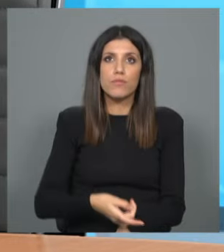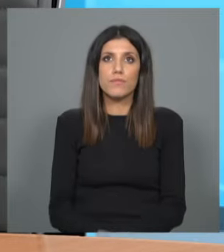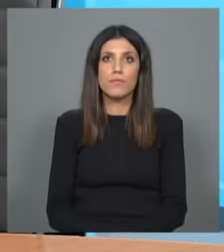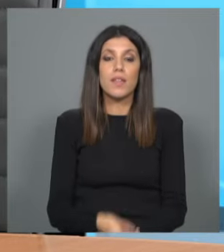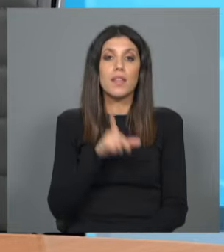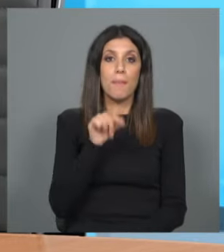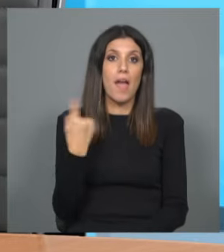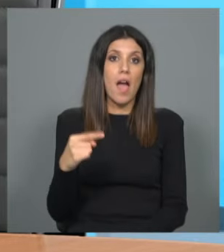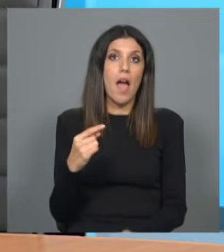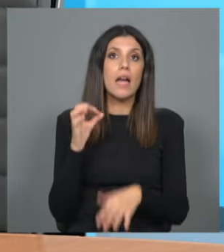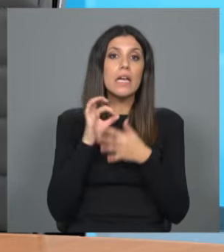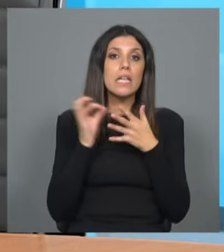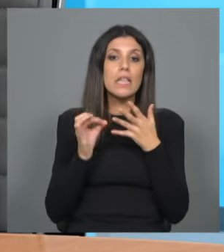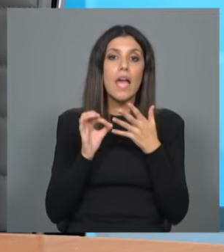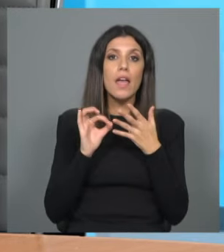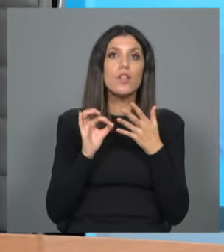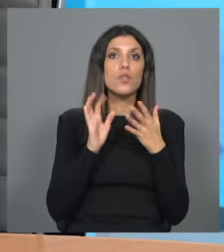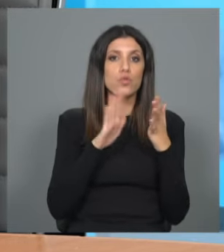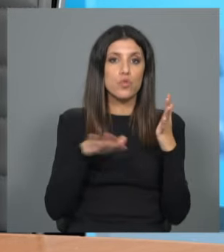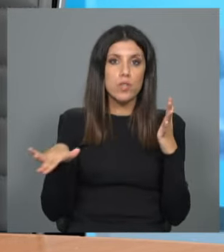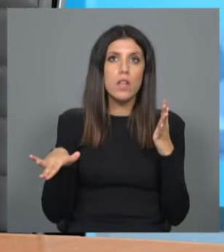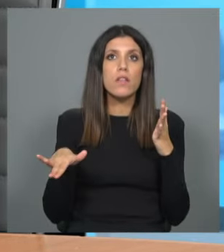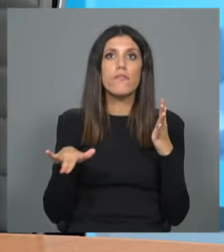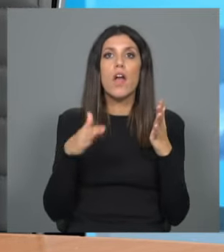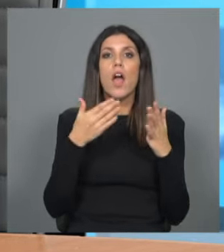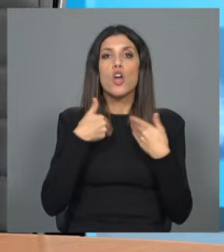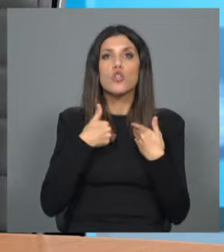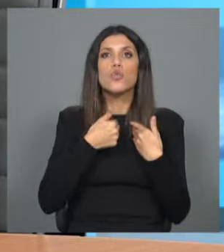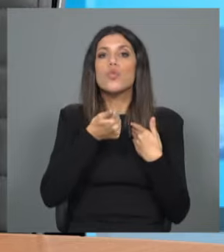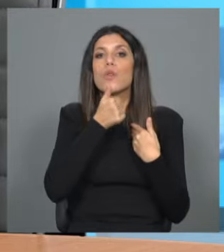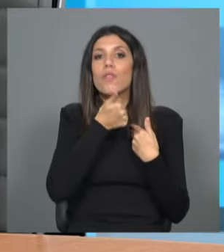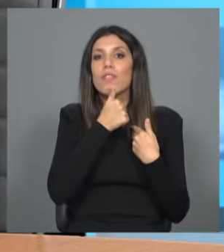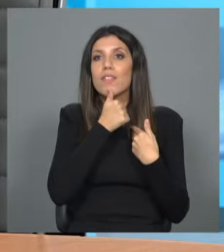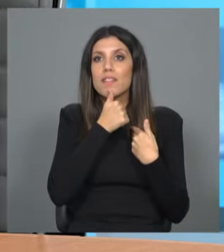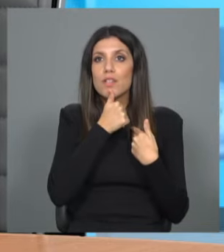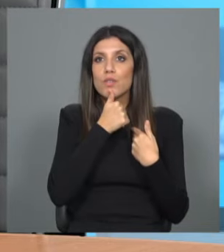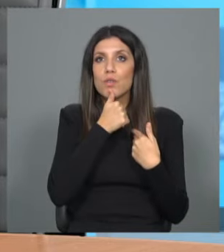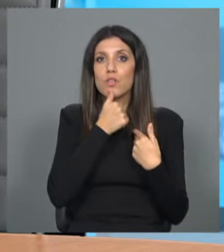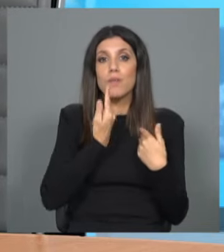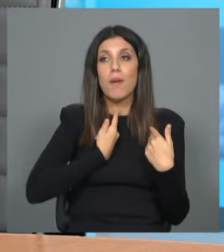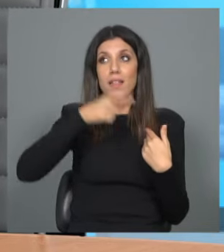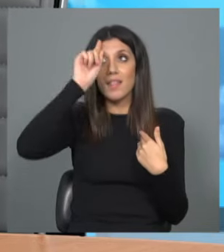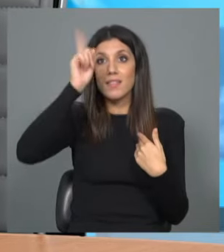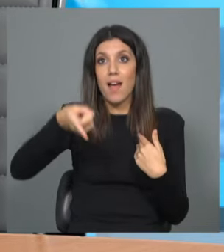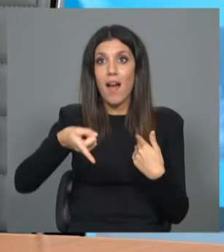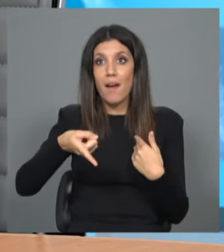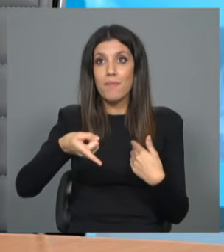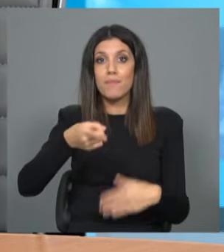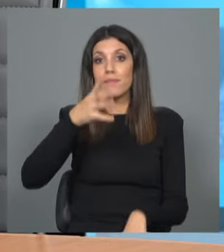há critérios clínicos que nos ajudam a tomar estas decisões e têm que ser conhecidos. Infelizmente, nós também precisamos